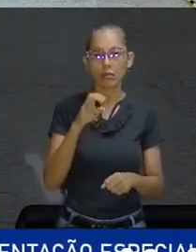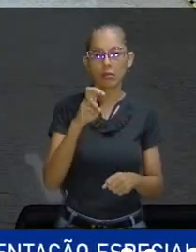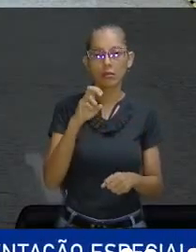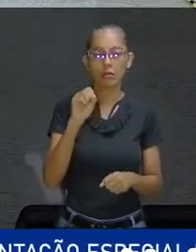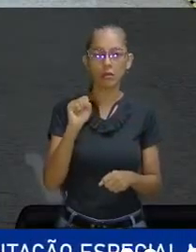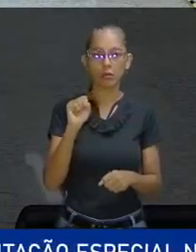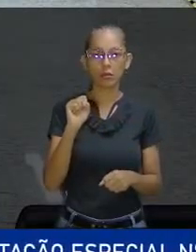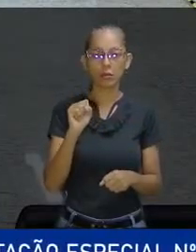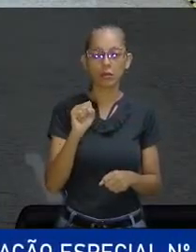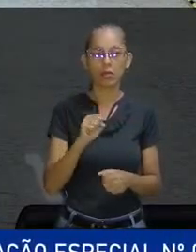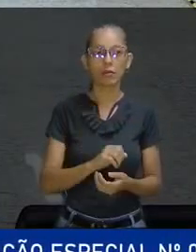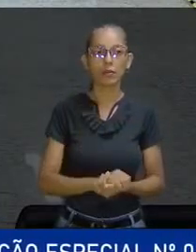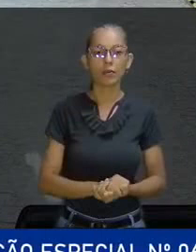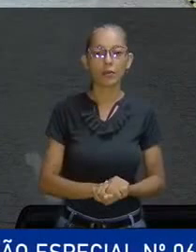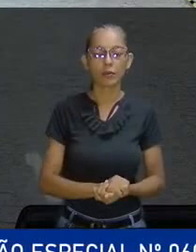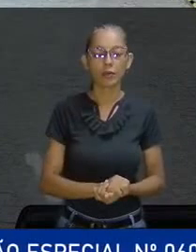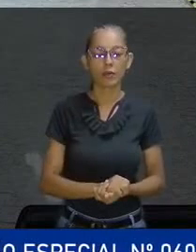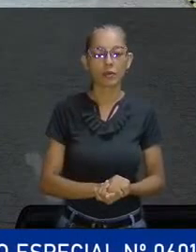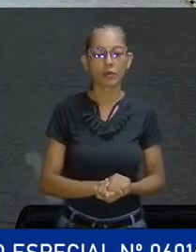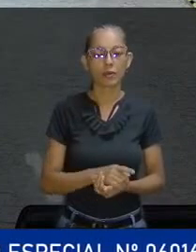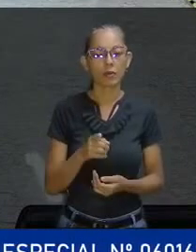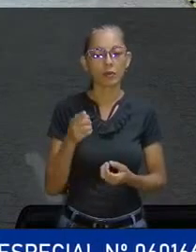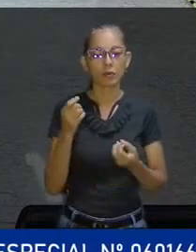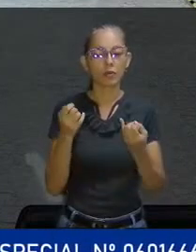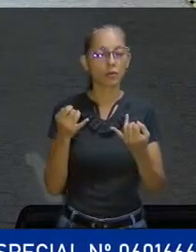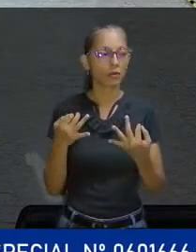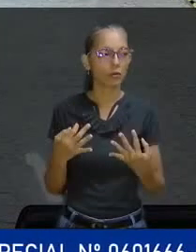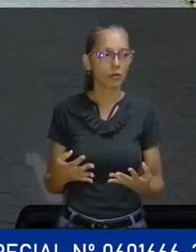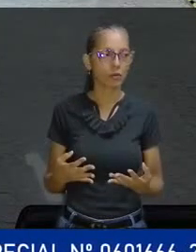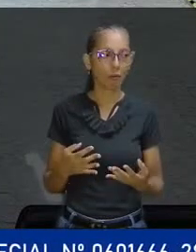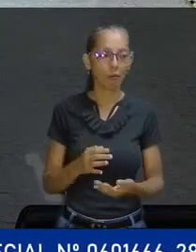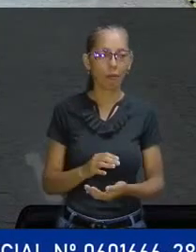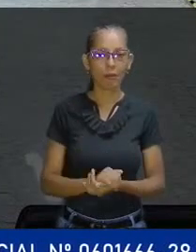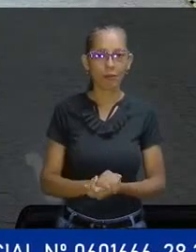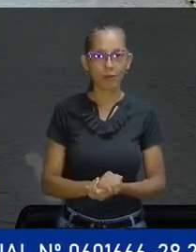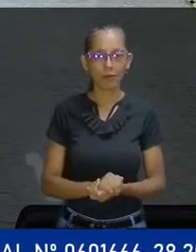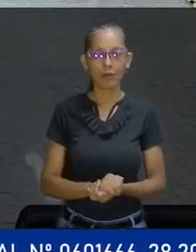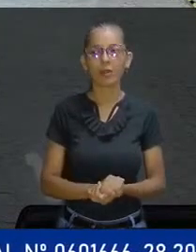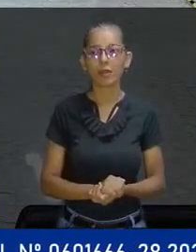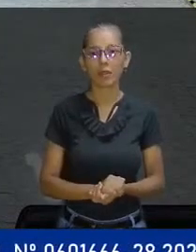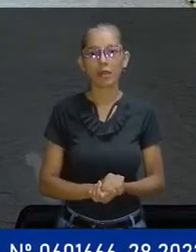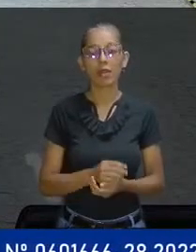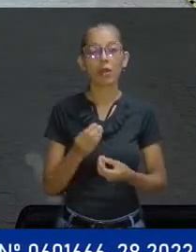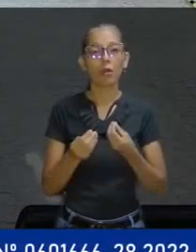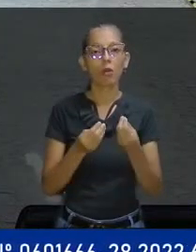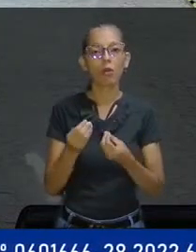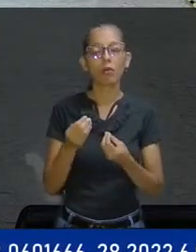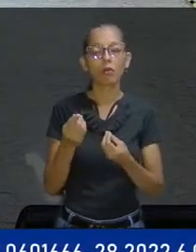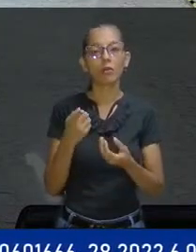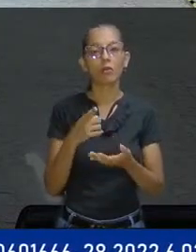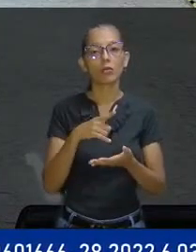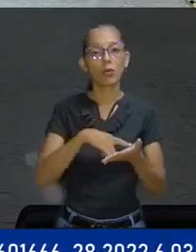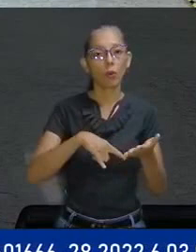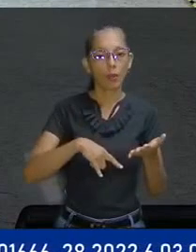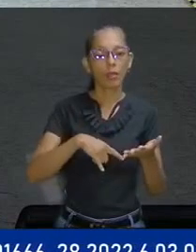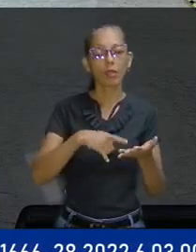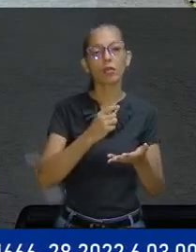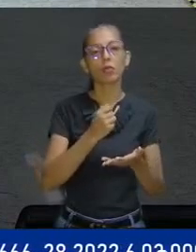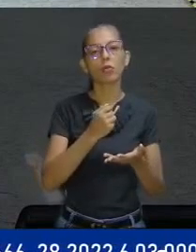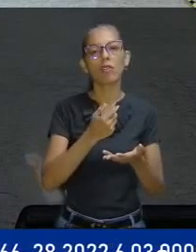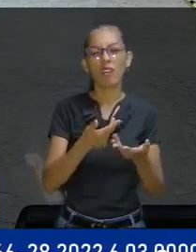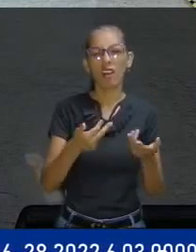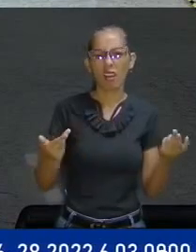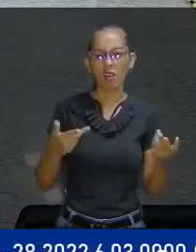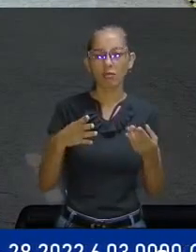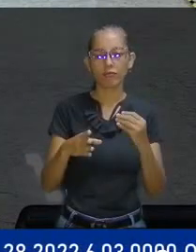CPP, essa cadeia de custódia, que é exatamente o conjunto de procedimentos para manter e documentar a história